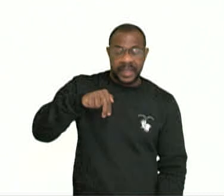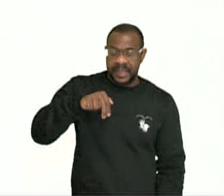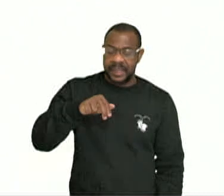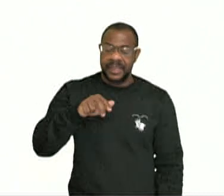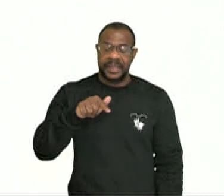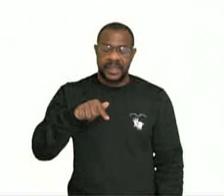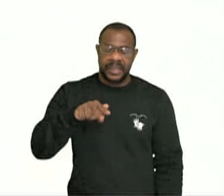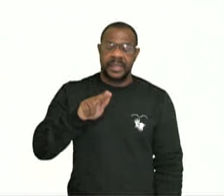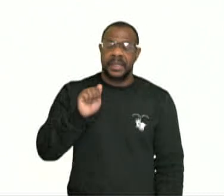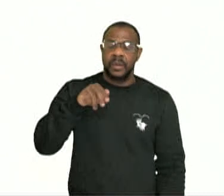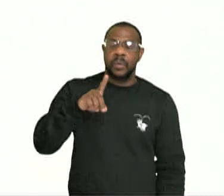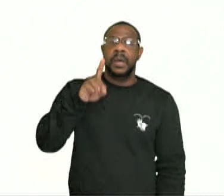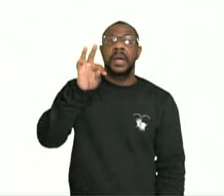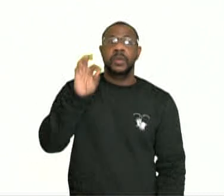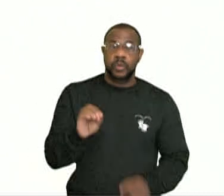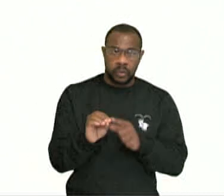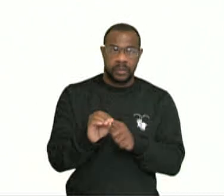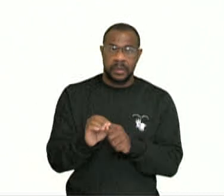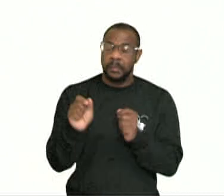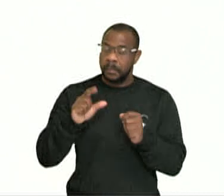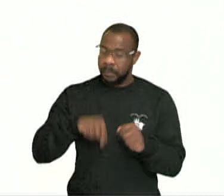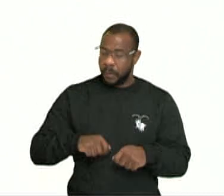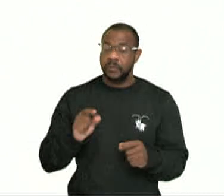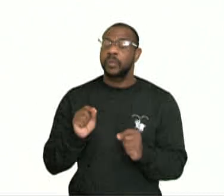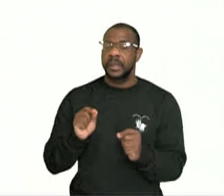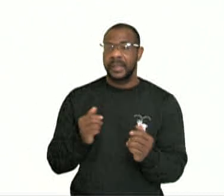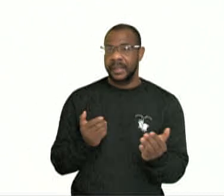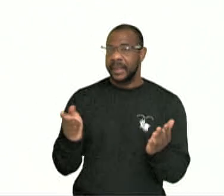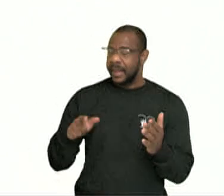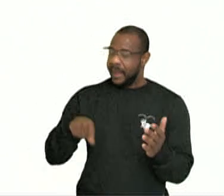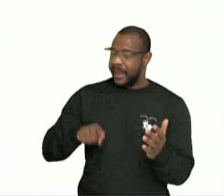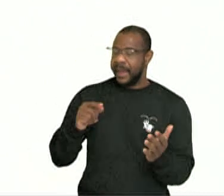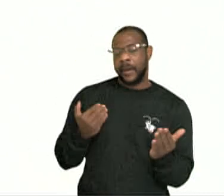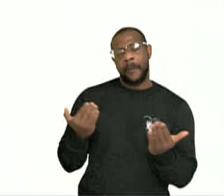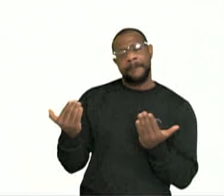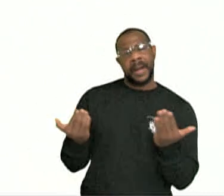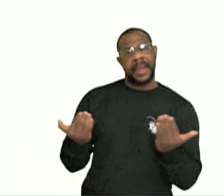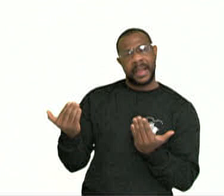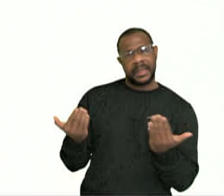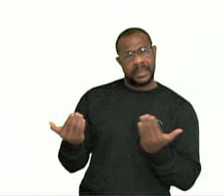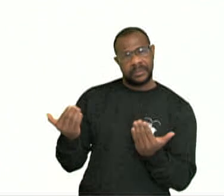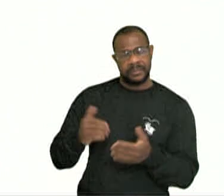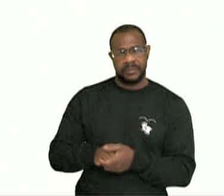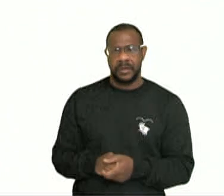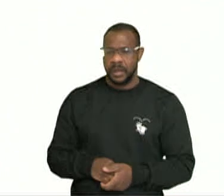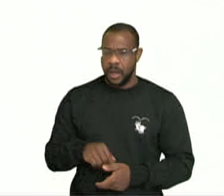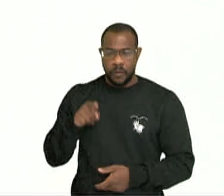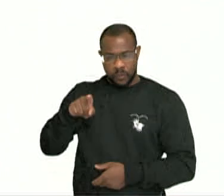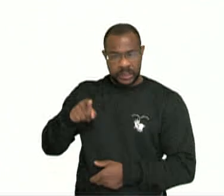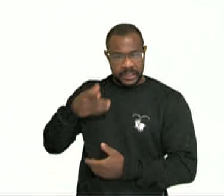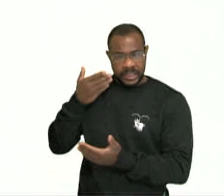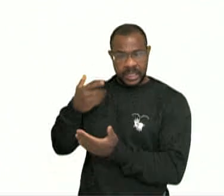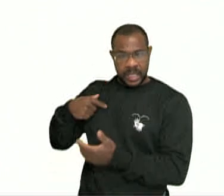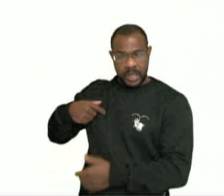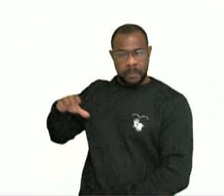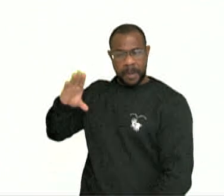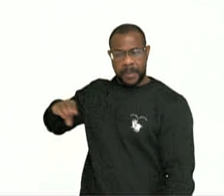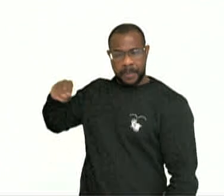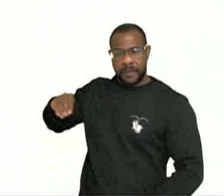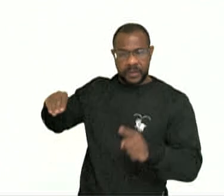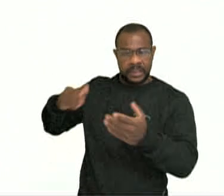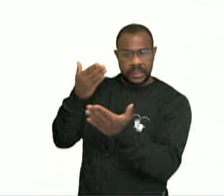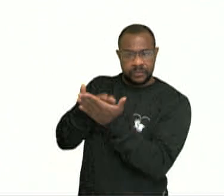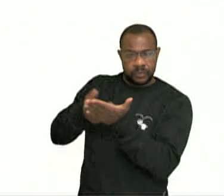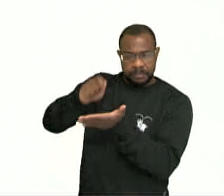uma comparação, que era o que eu tinha dito antes, enquanto você estuda, eu falo. Então, apesar de ter uma marca de tempo, eu